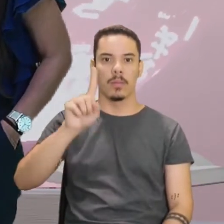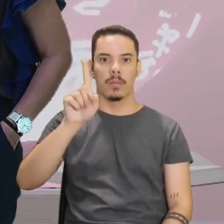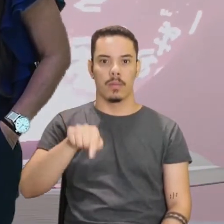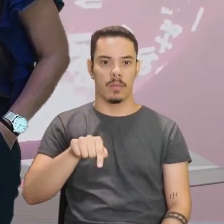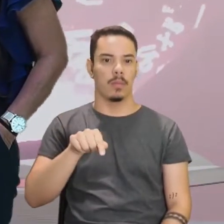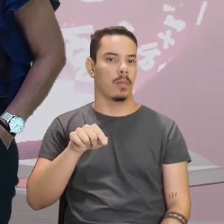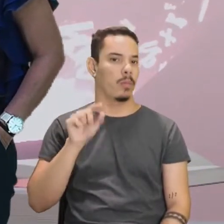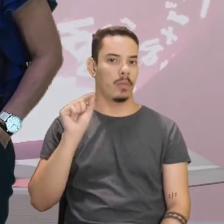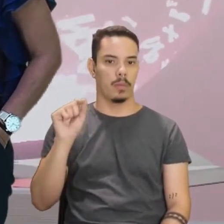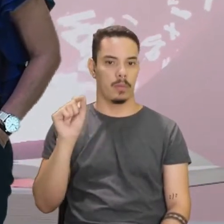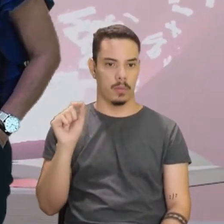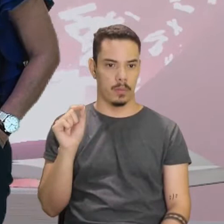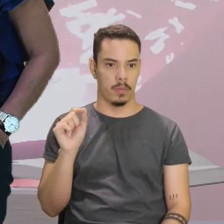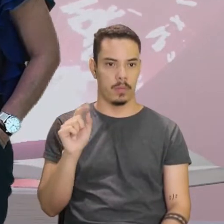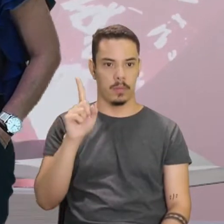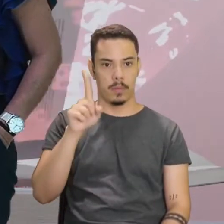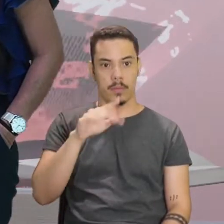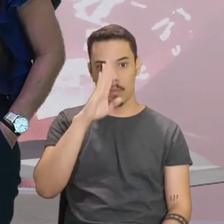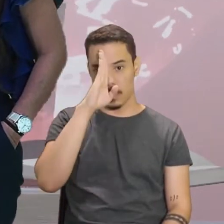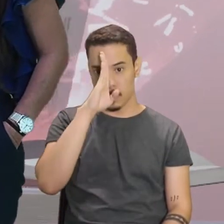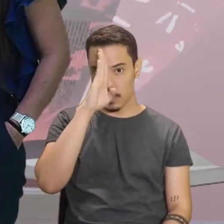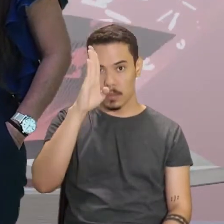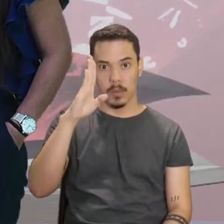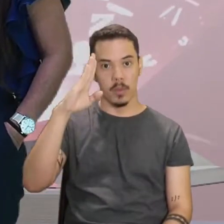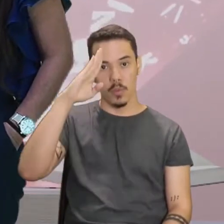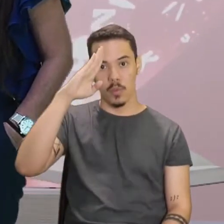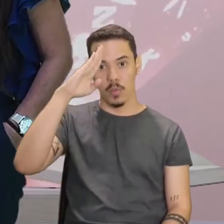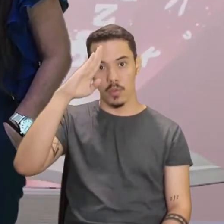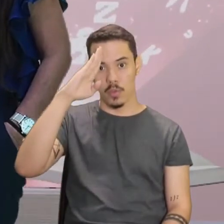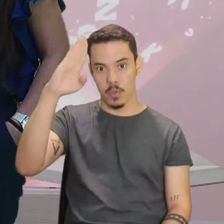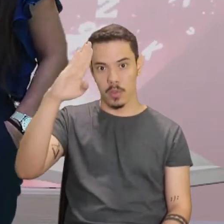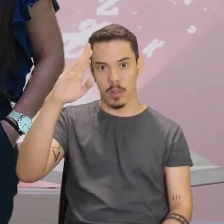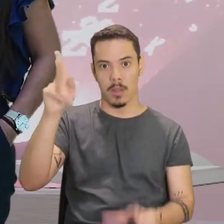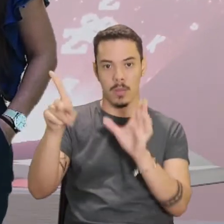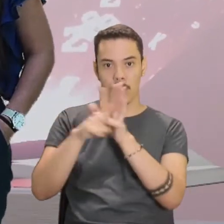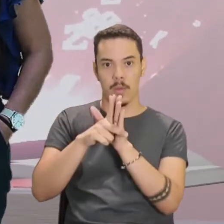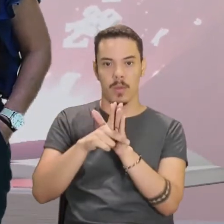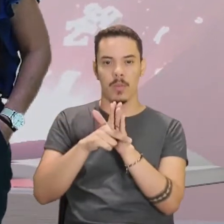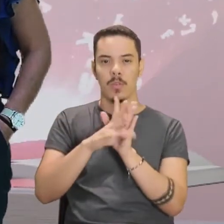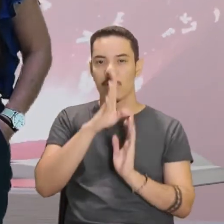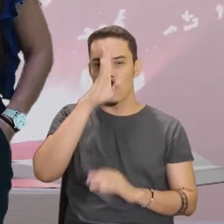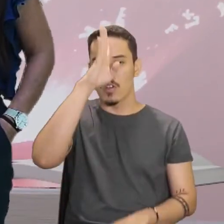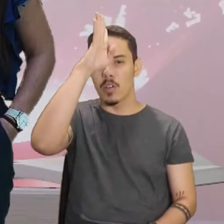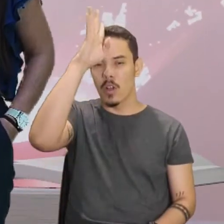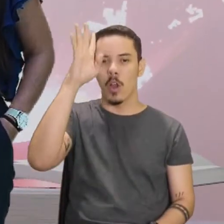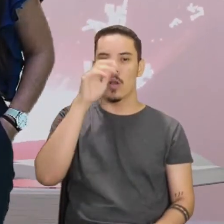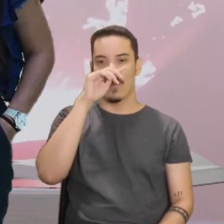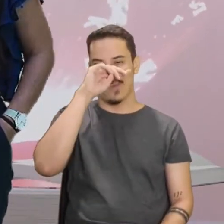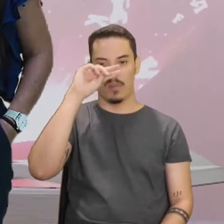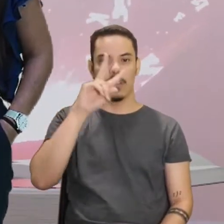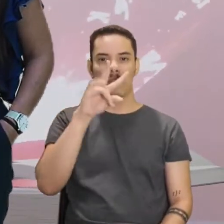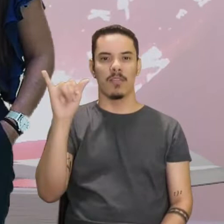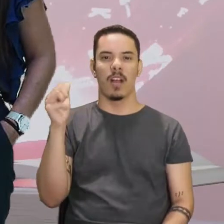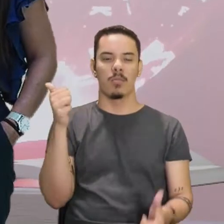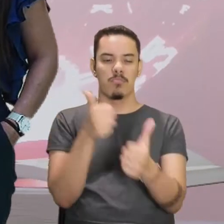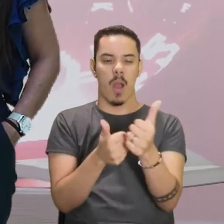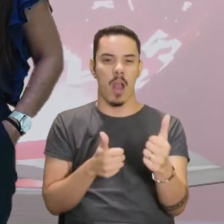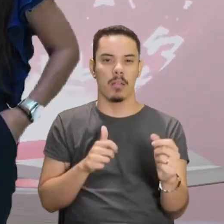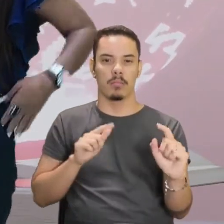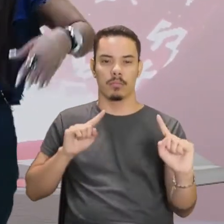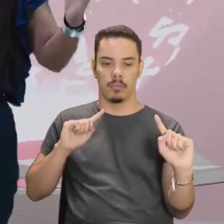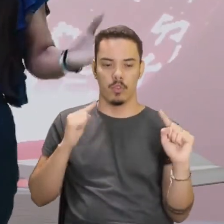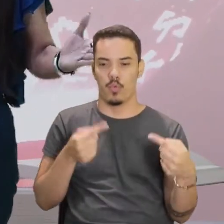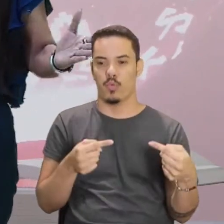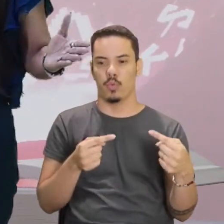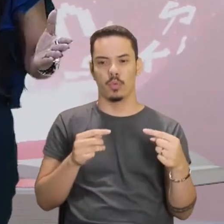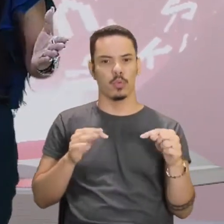Ibérica, será principalmente os soldados romanos. Que é o de batalha, né? O que põe e coloca sempre a cara ali na frente